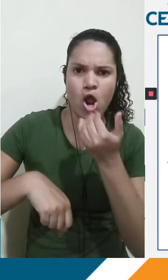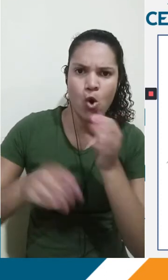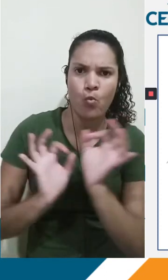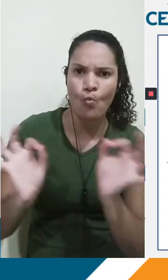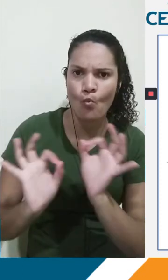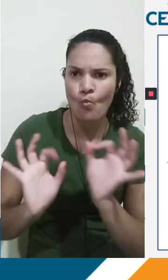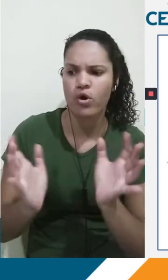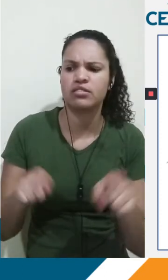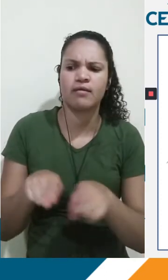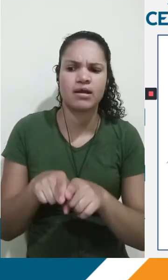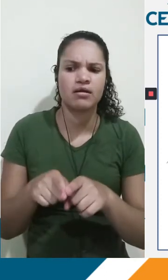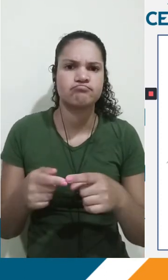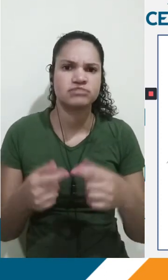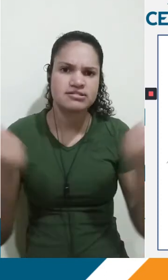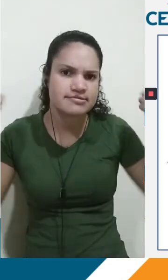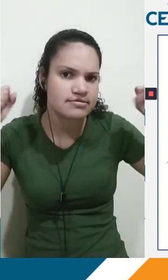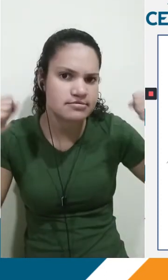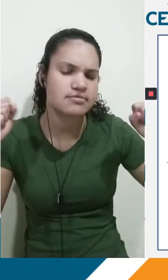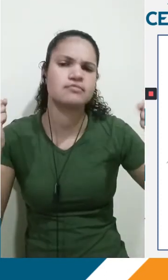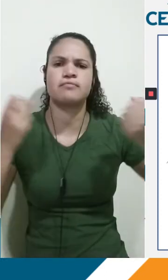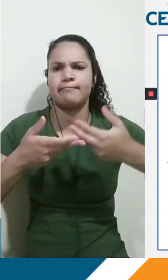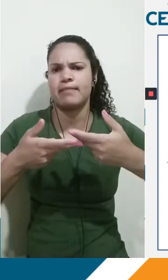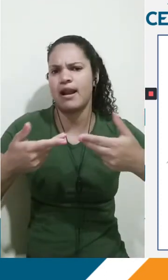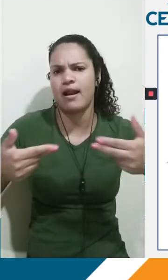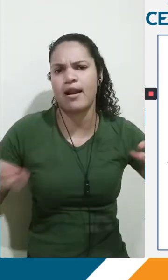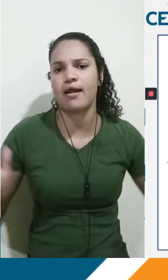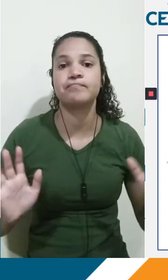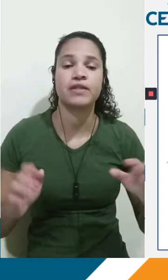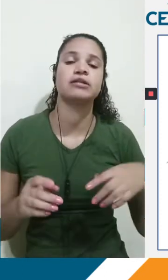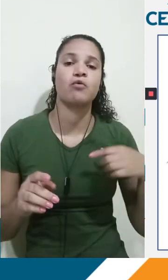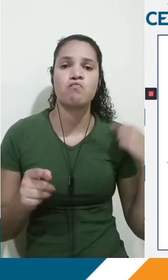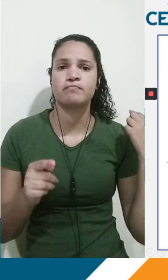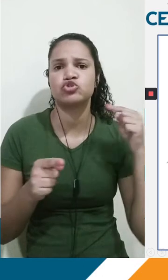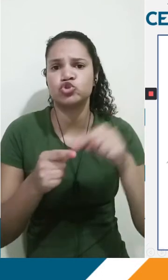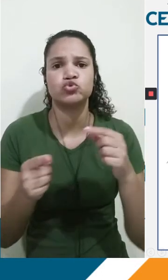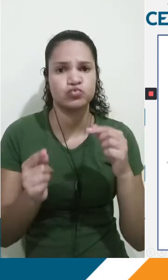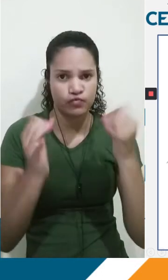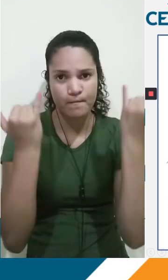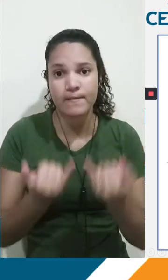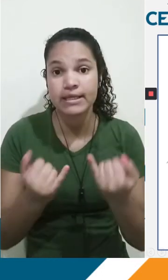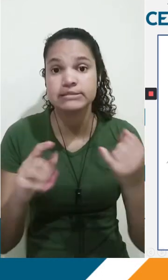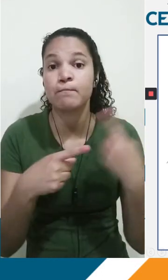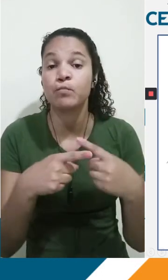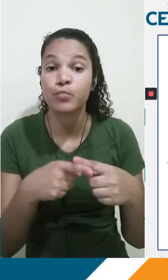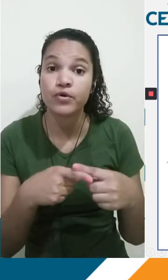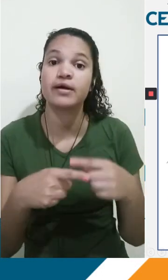vida comportamentais de alimentação que vão ao encontro do processo de emagrecimento, muito por